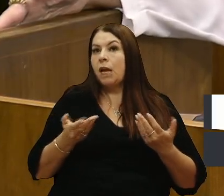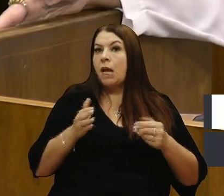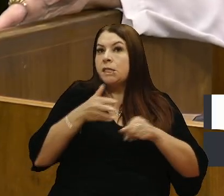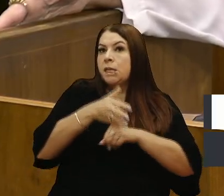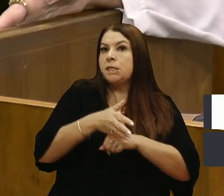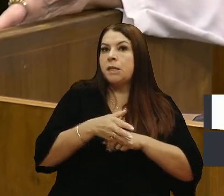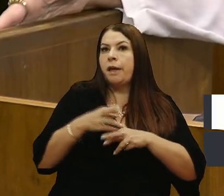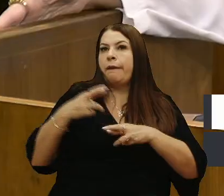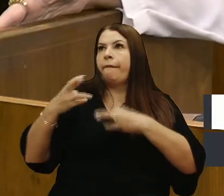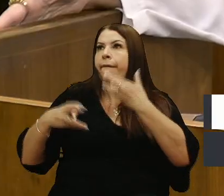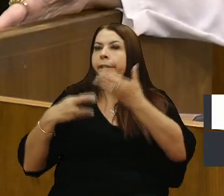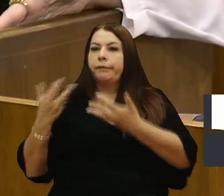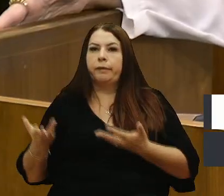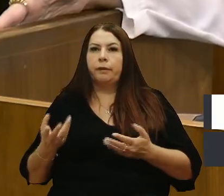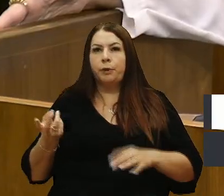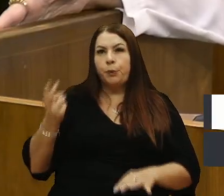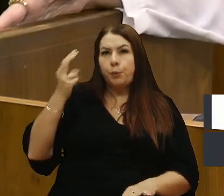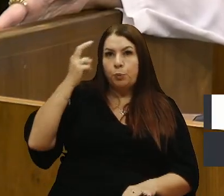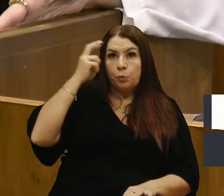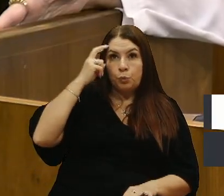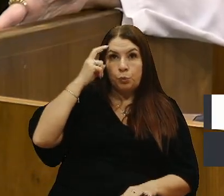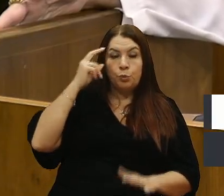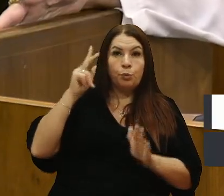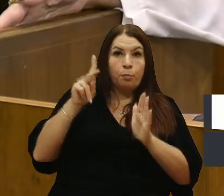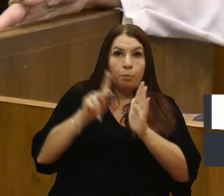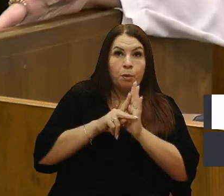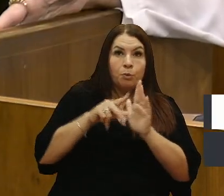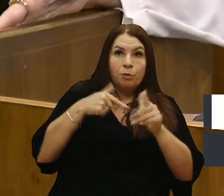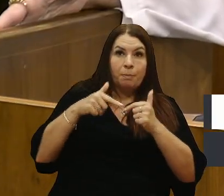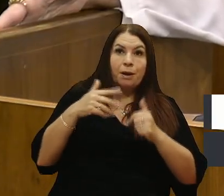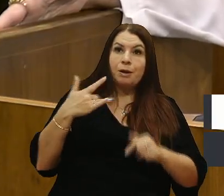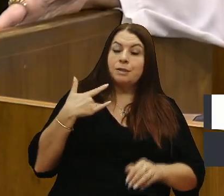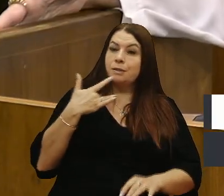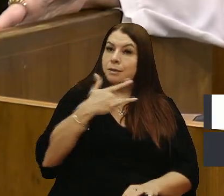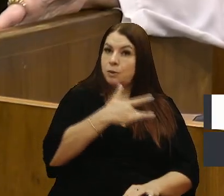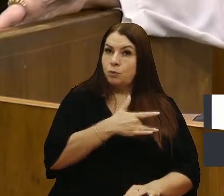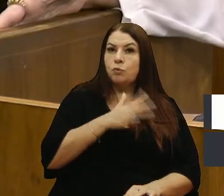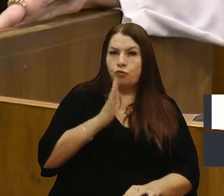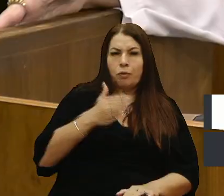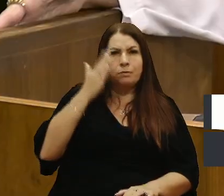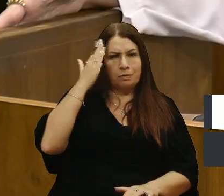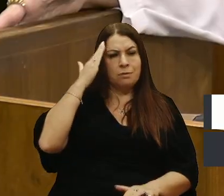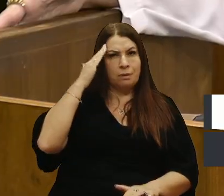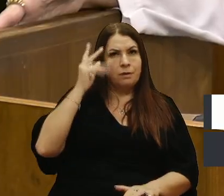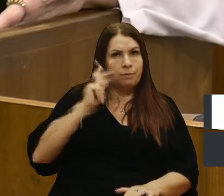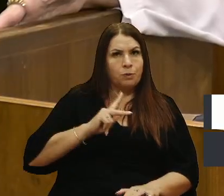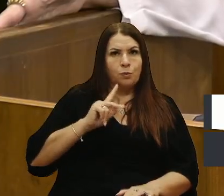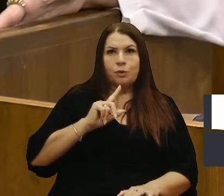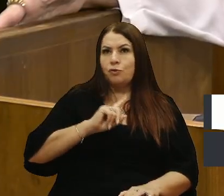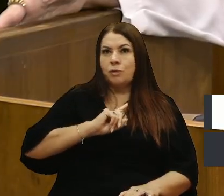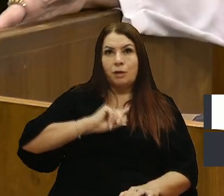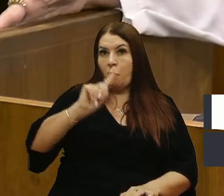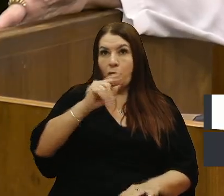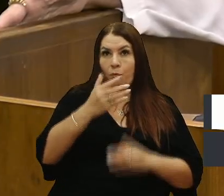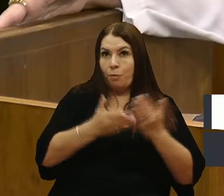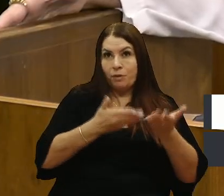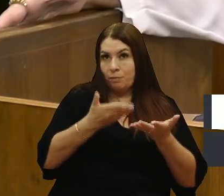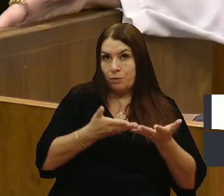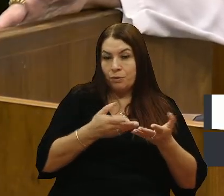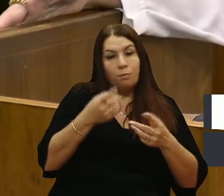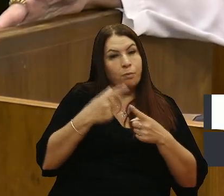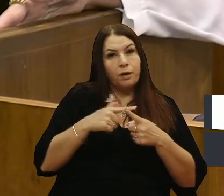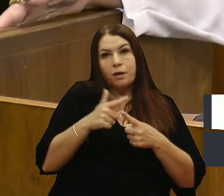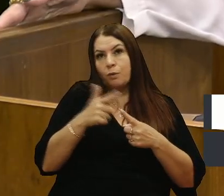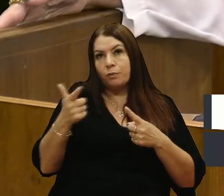acessar lazer, cultura, próprios serviços de saúde, que eu já sei de pessoas que deixam de ir num atendimento por